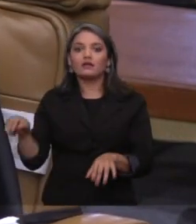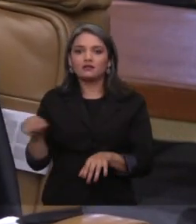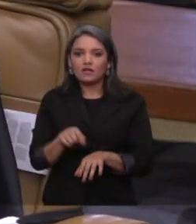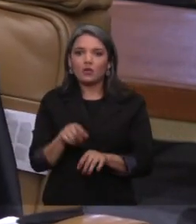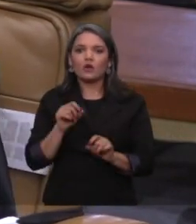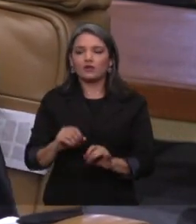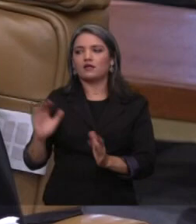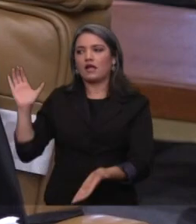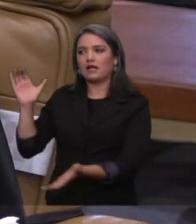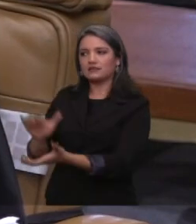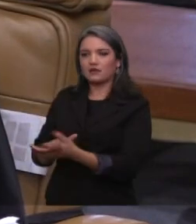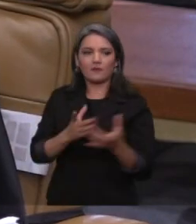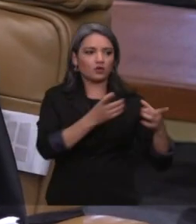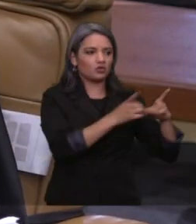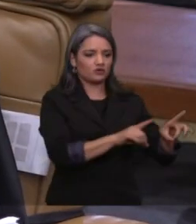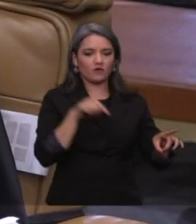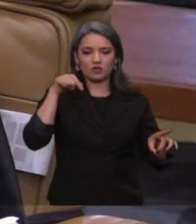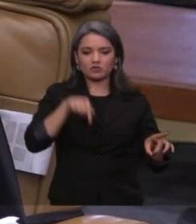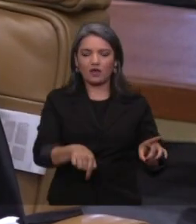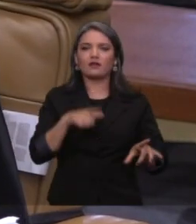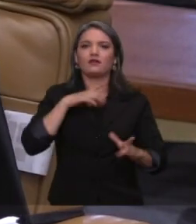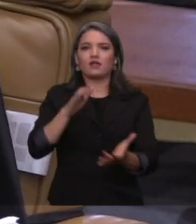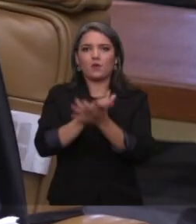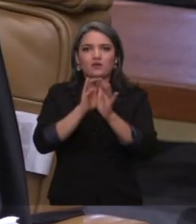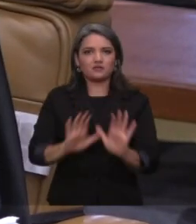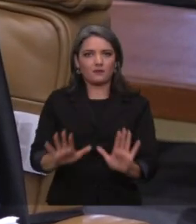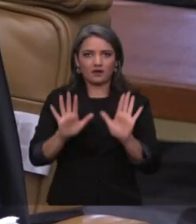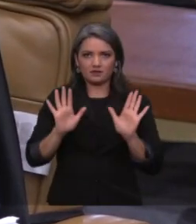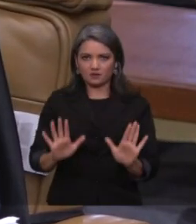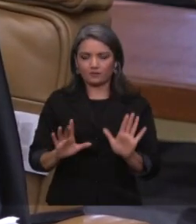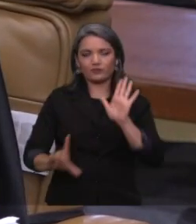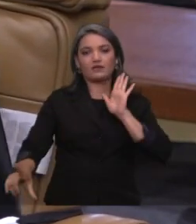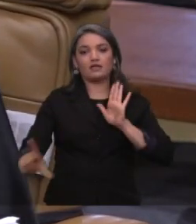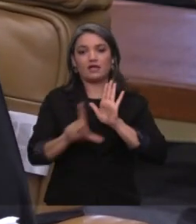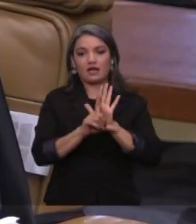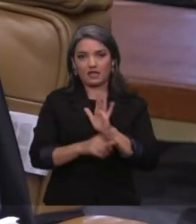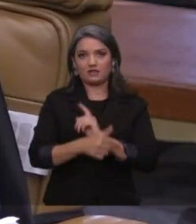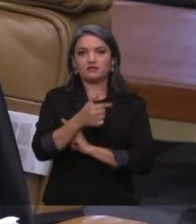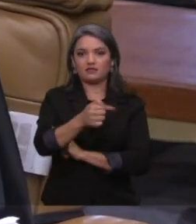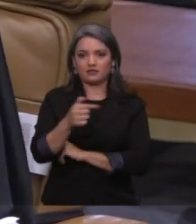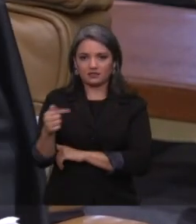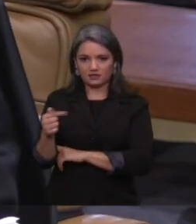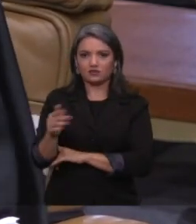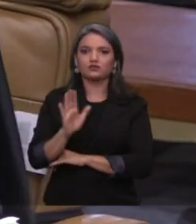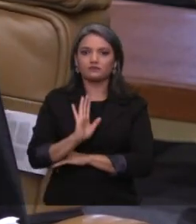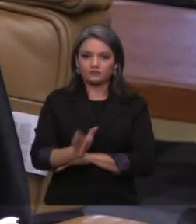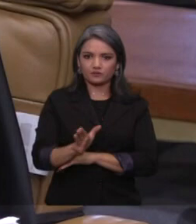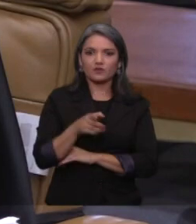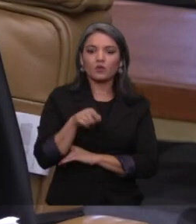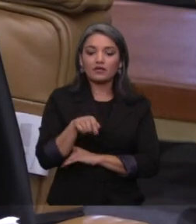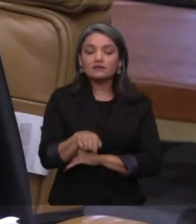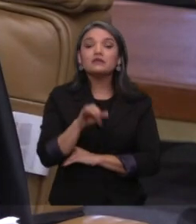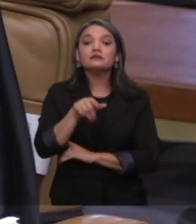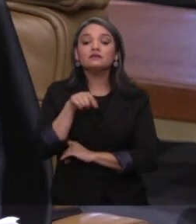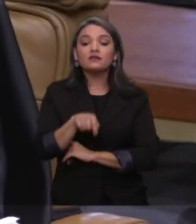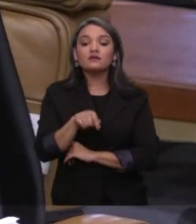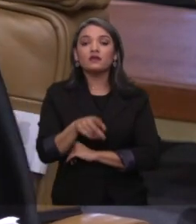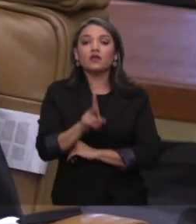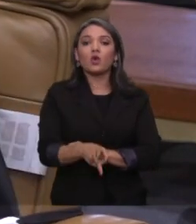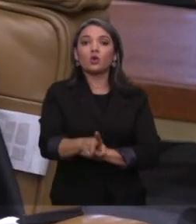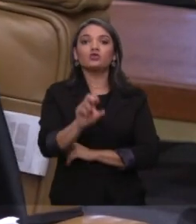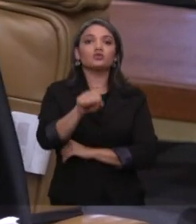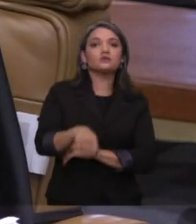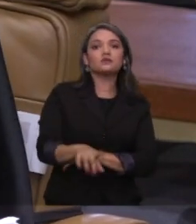entre o casamento e o divórcio pela lei de 77. E me parece que esse é o debate aqui, essa figura perdura ou não? Já